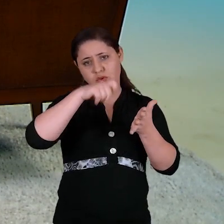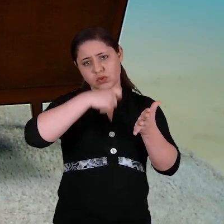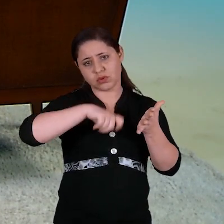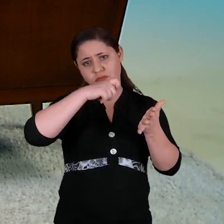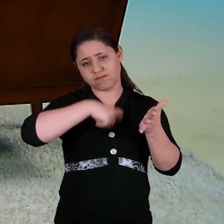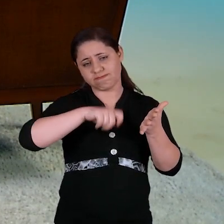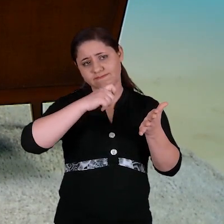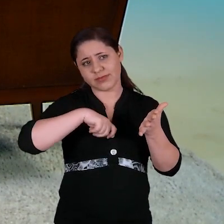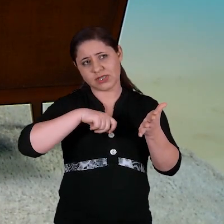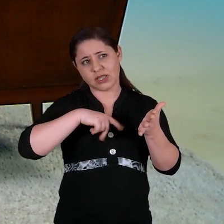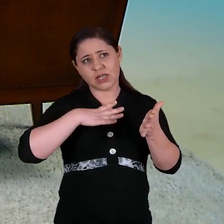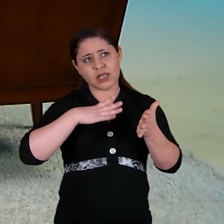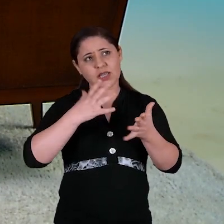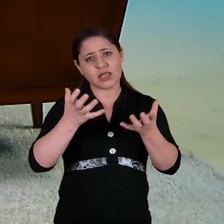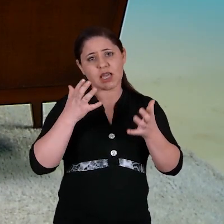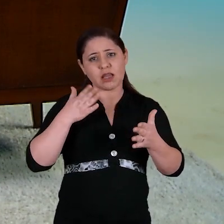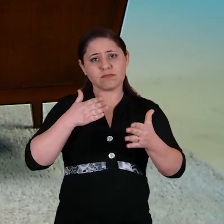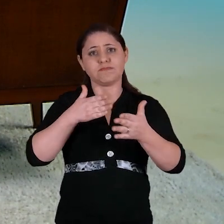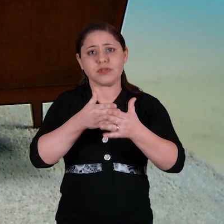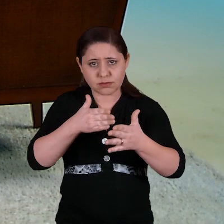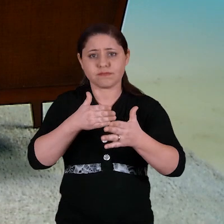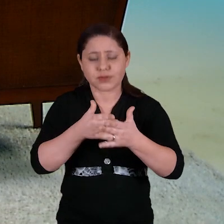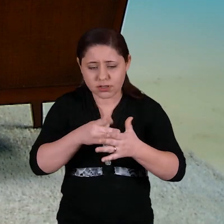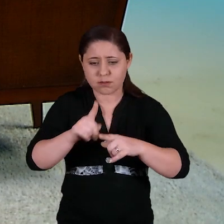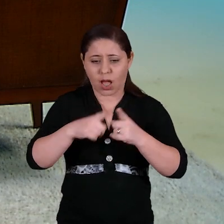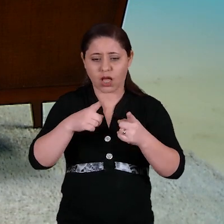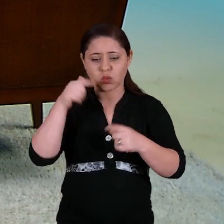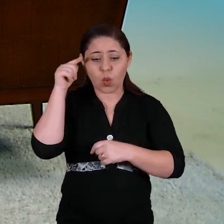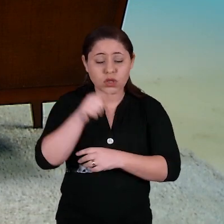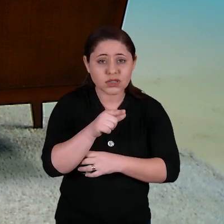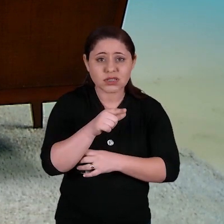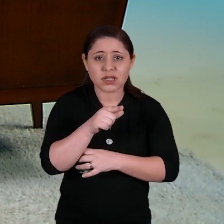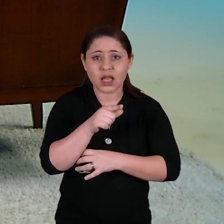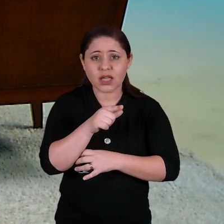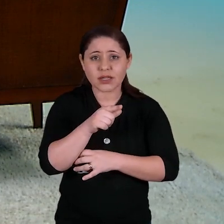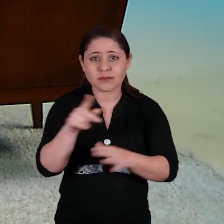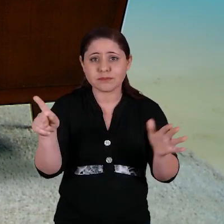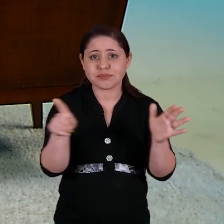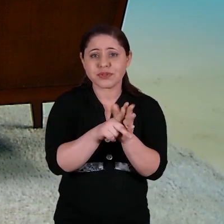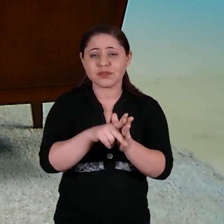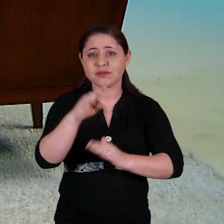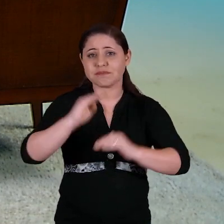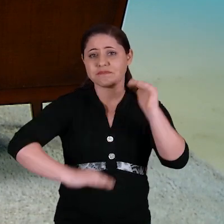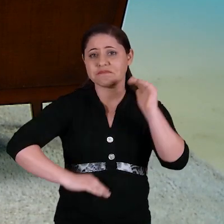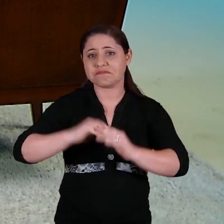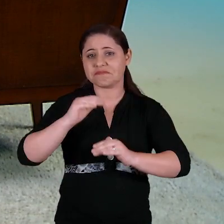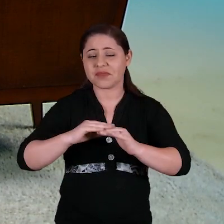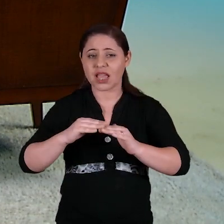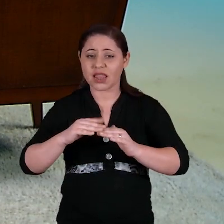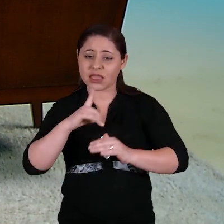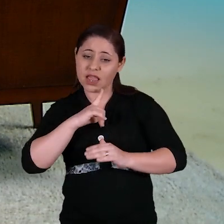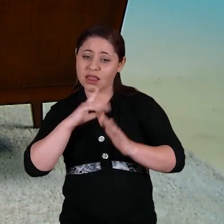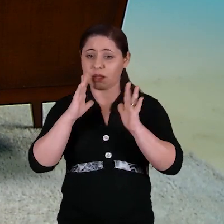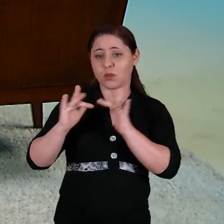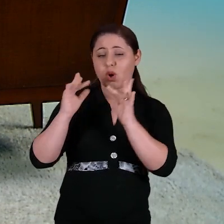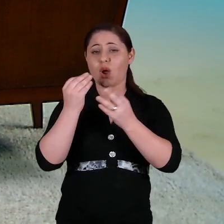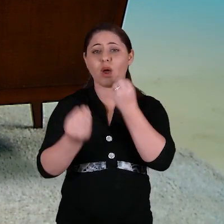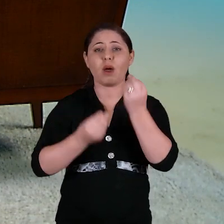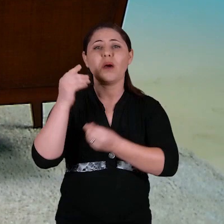de repente, de querer avançar profissionalmente, querer conquistar o teu espaço, né? Arrumar os namorados, enfim, como é que